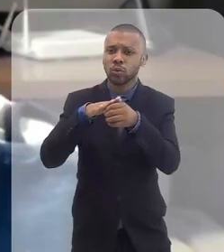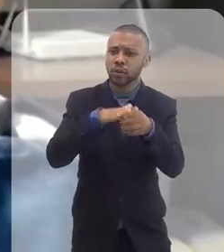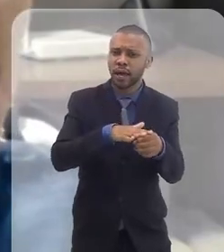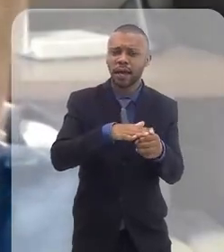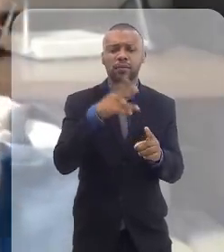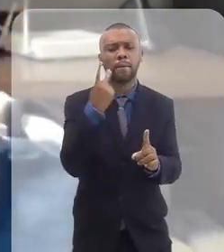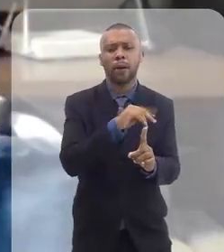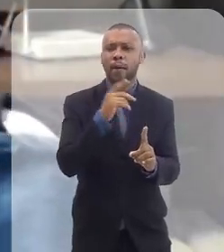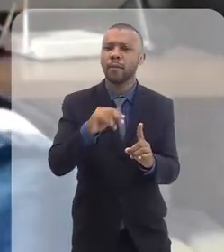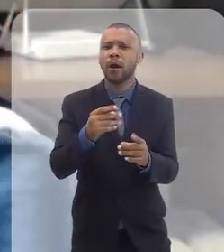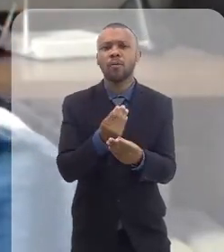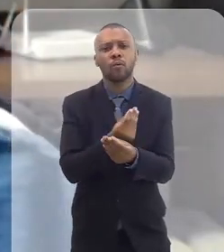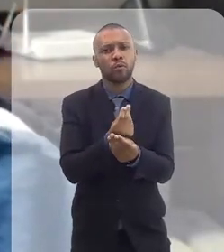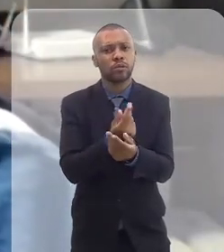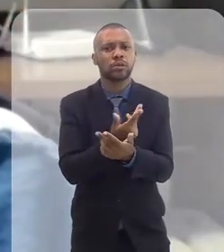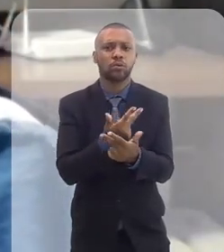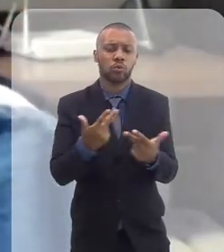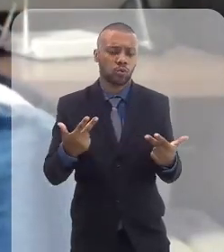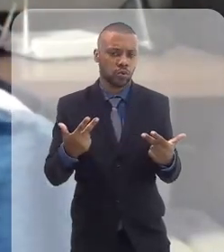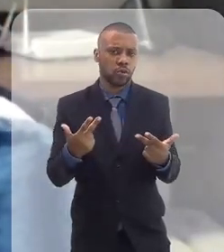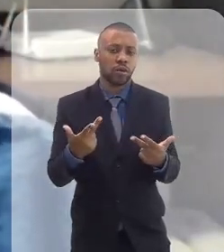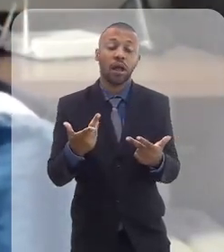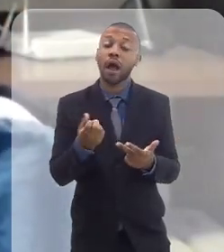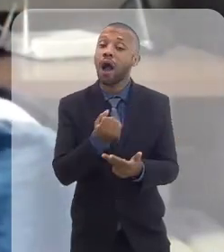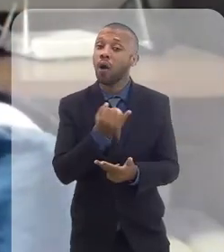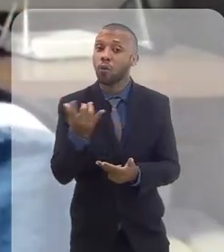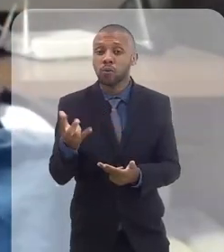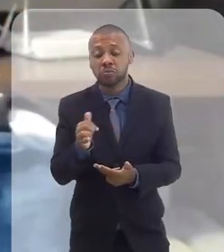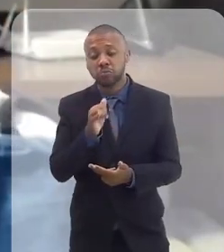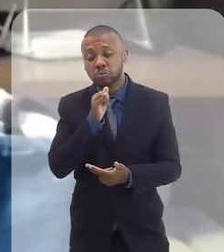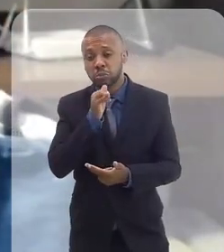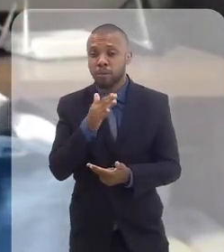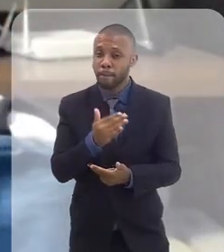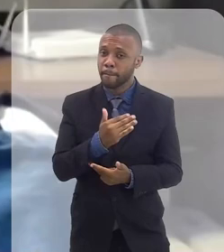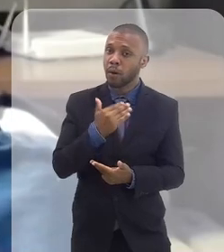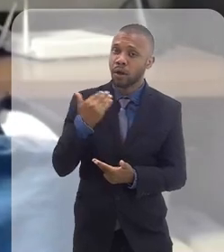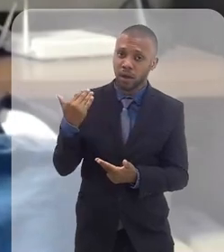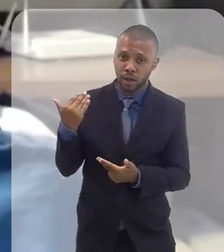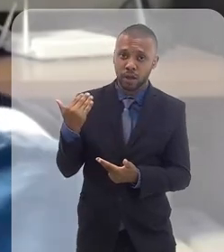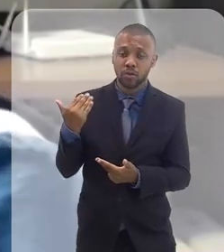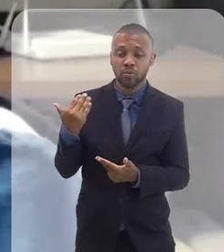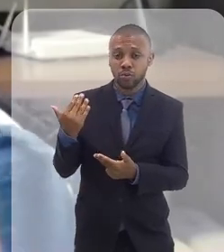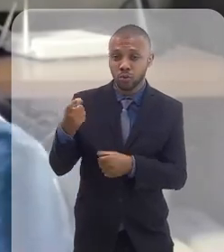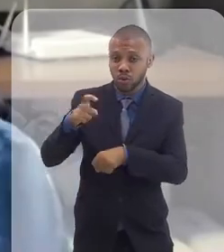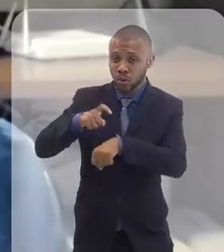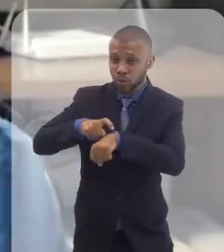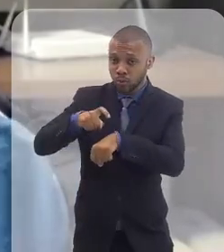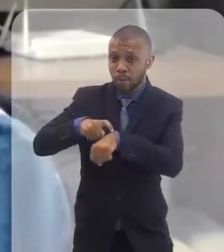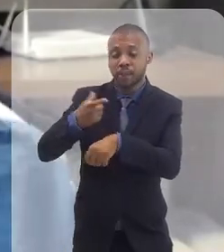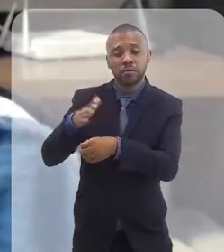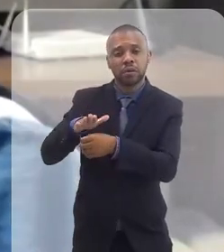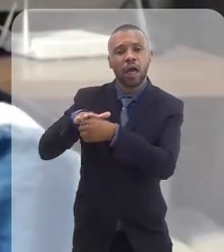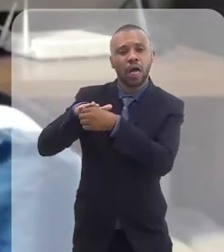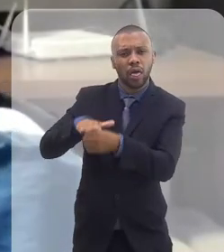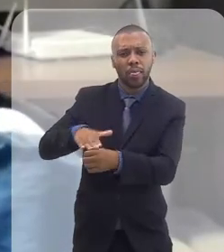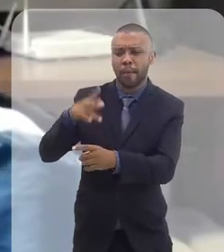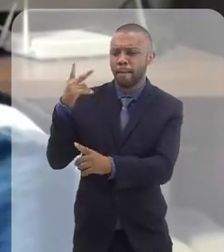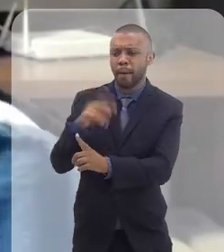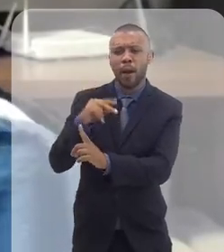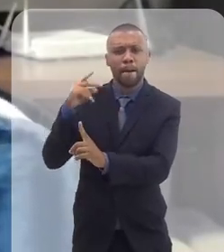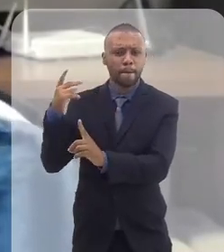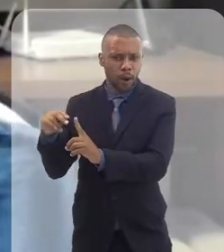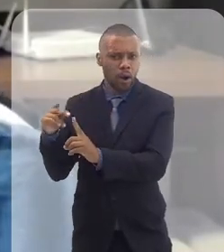presas e torturadas foi muito grande. Alguns, infelizmente, faleceram durante a